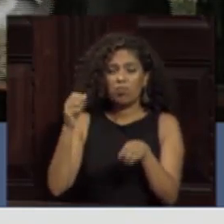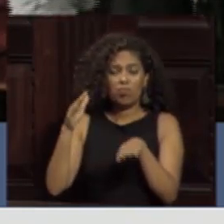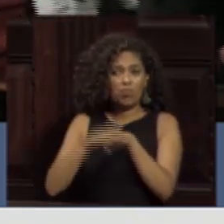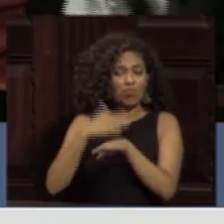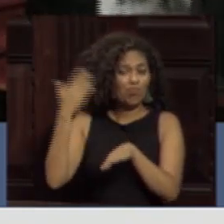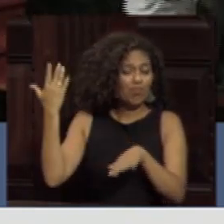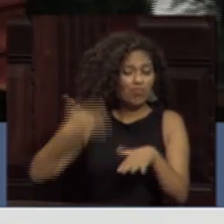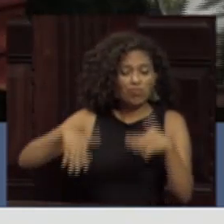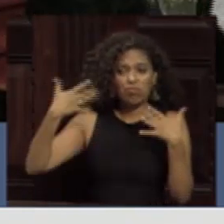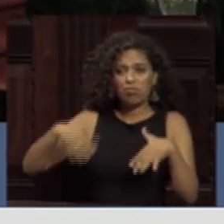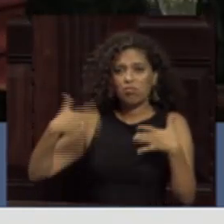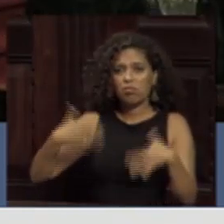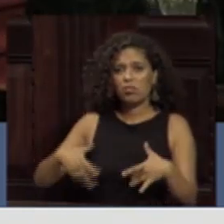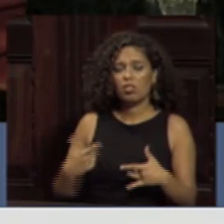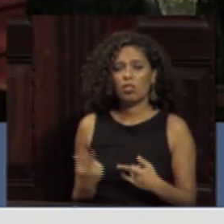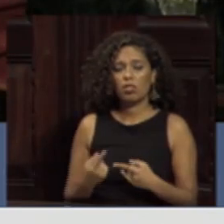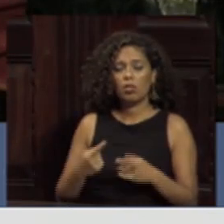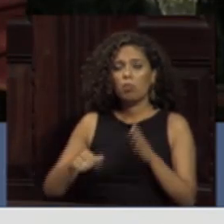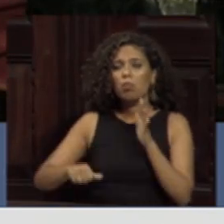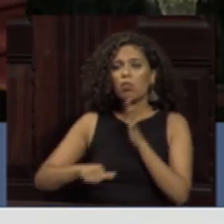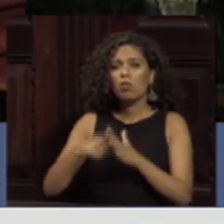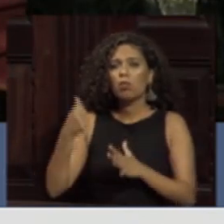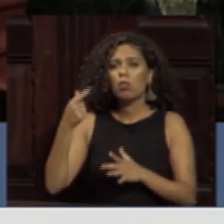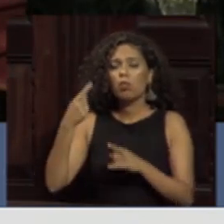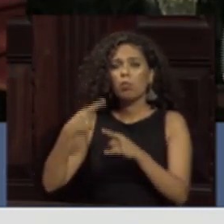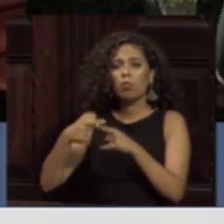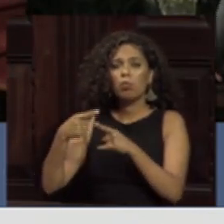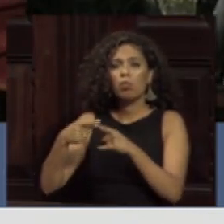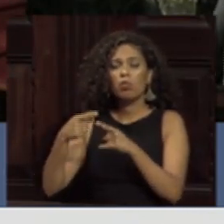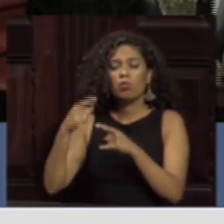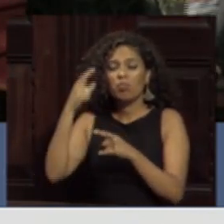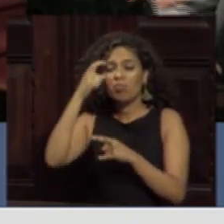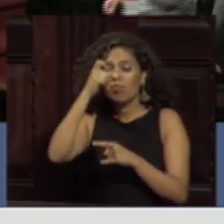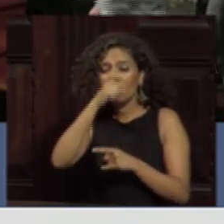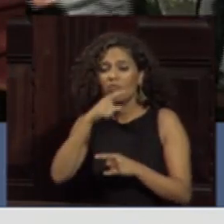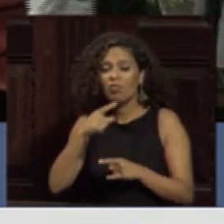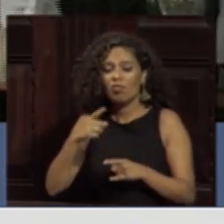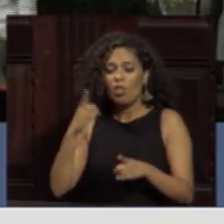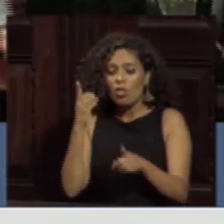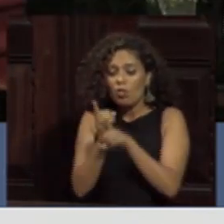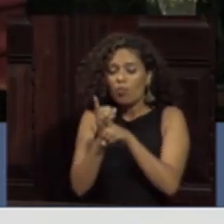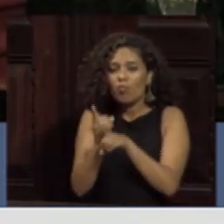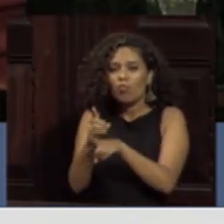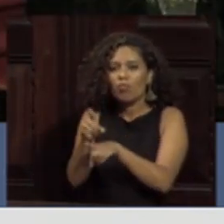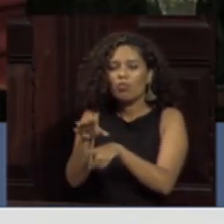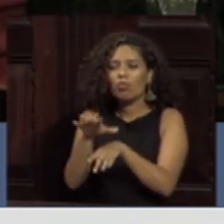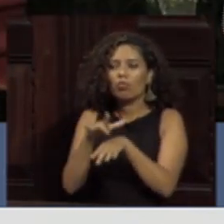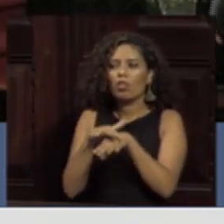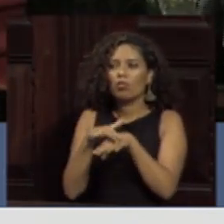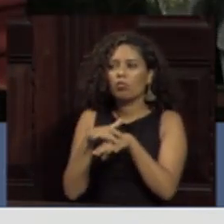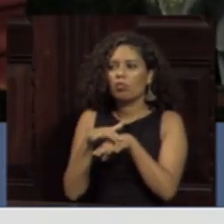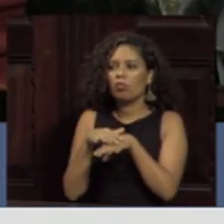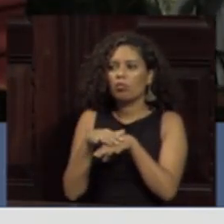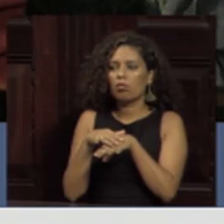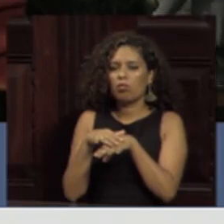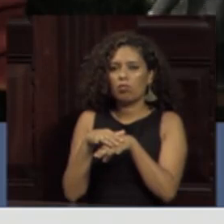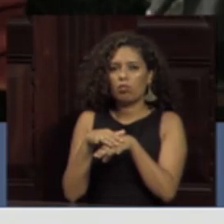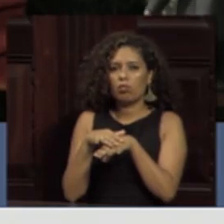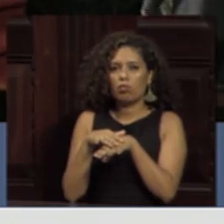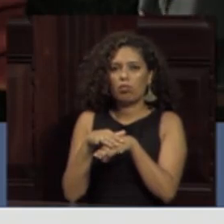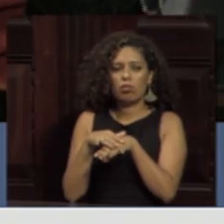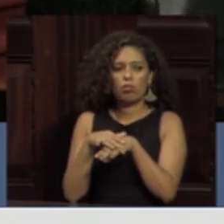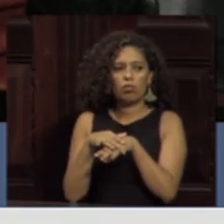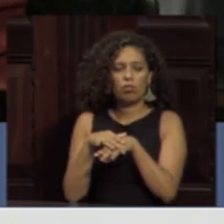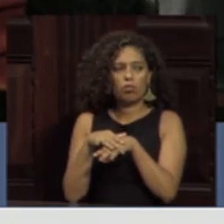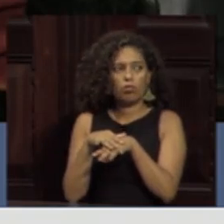Primeiro, pela dificuldade no diagnóstico. Nós sabemos que quando